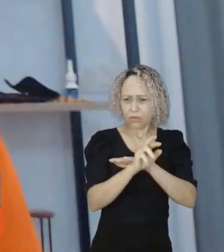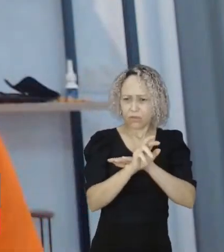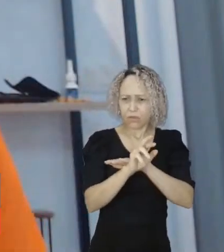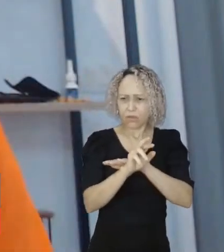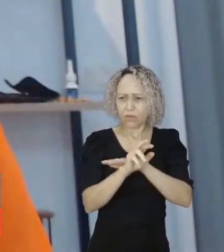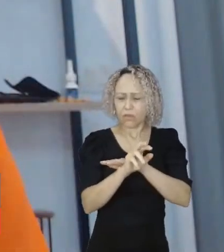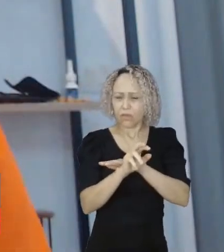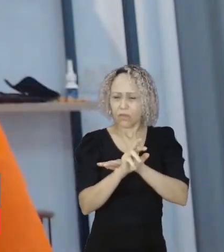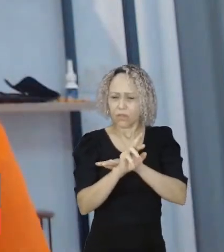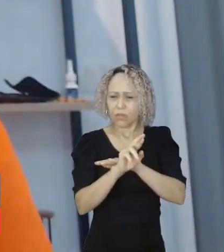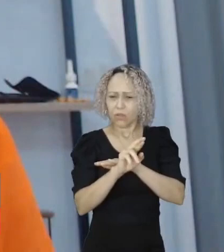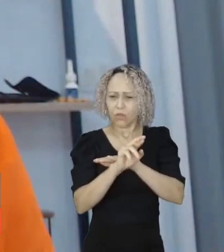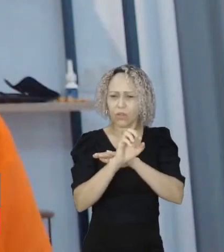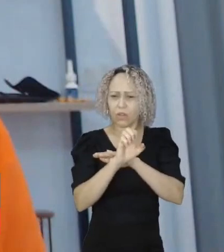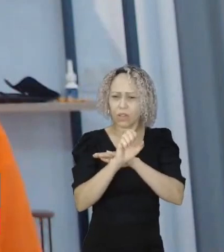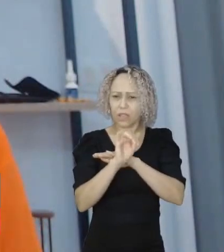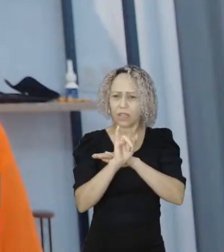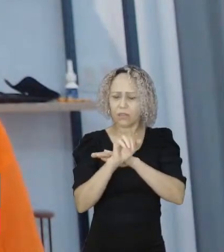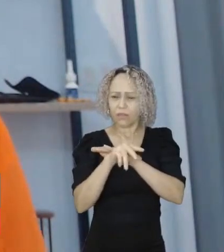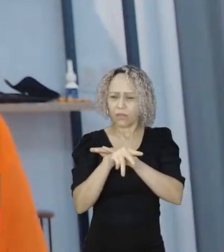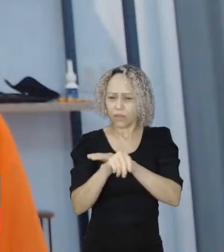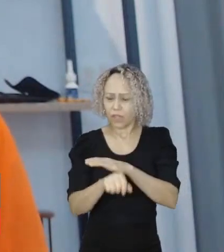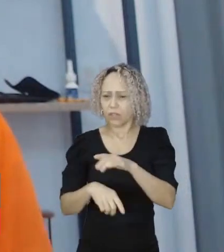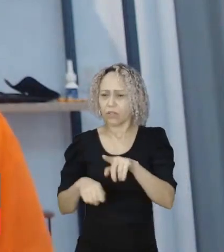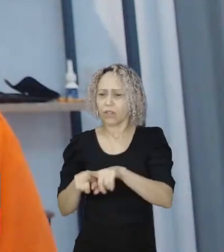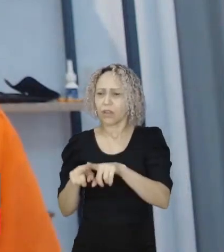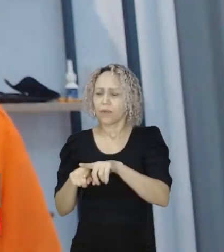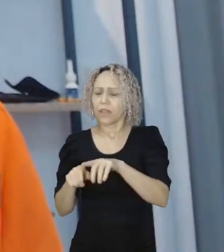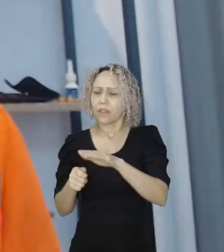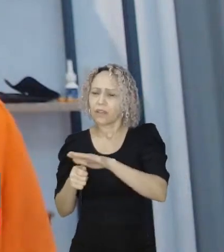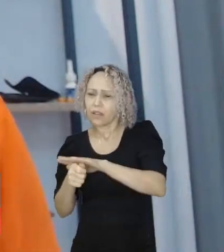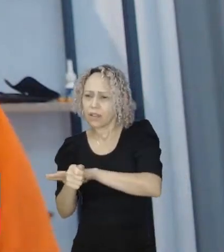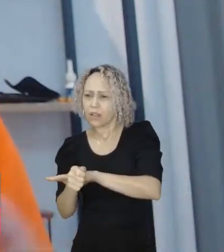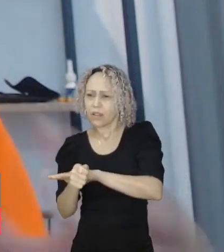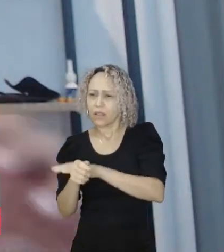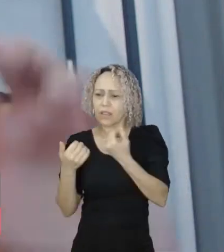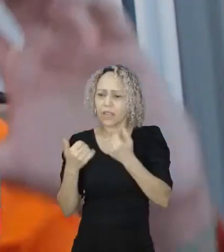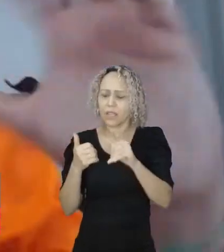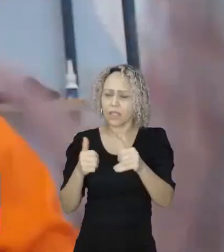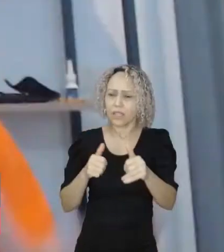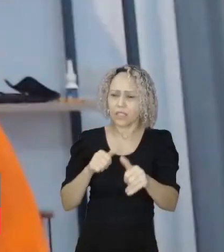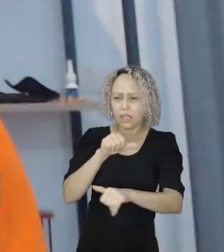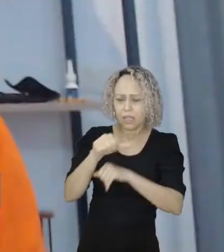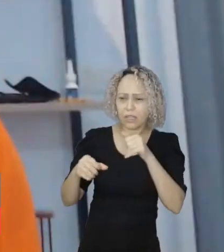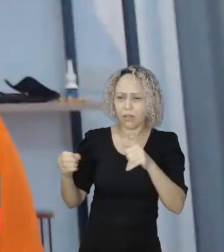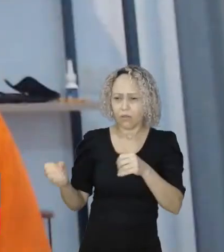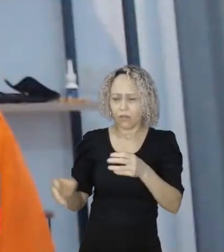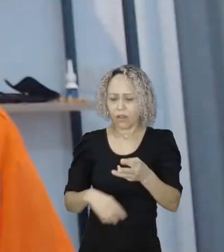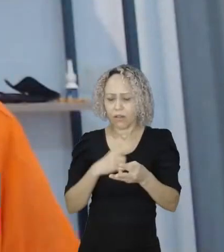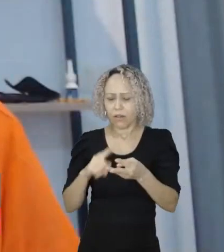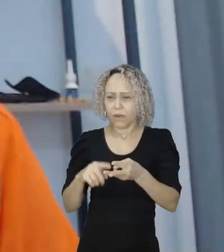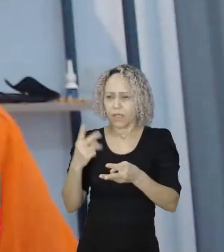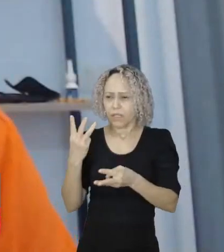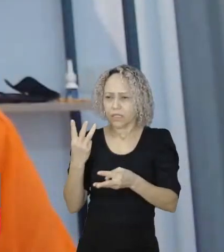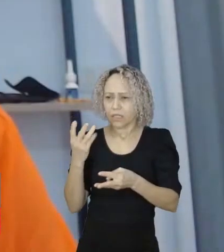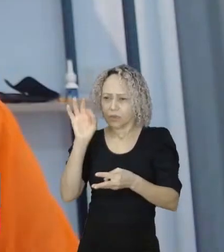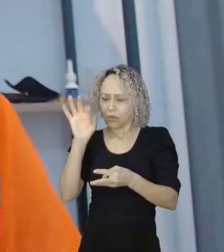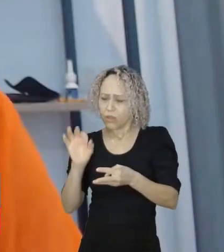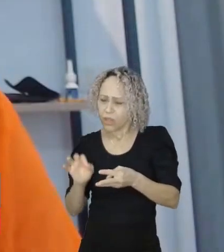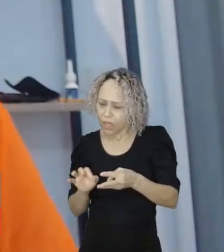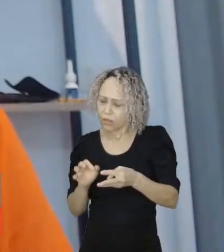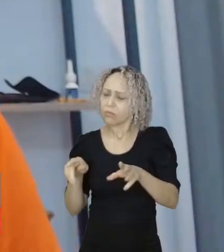primeiro momento, a tendência de aumentar esse percentual do CAPEX, e mais 3% na própria gestão corporativa da